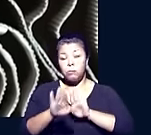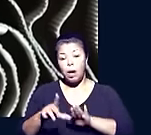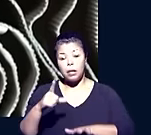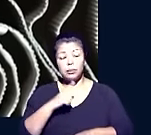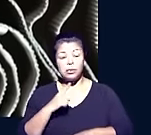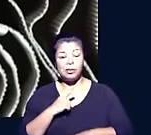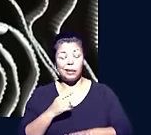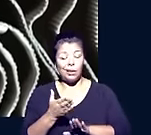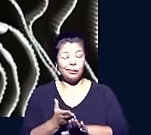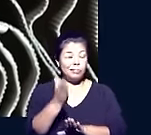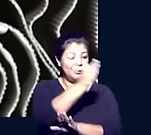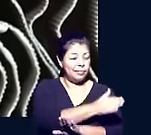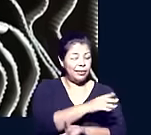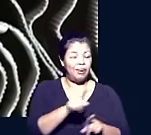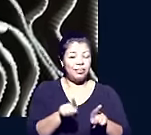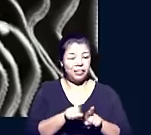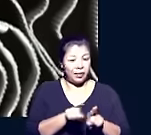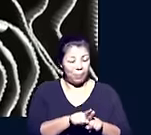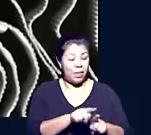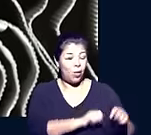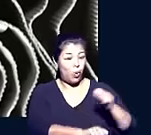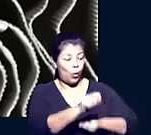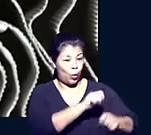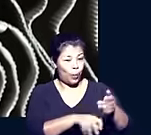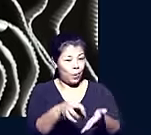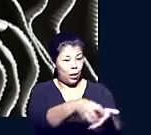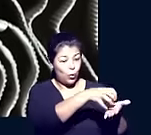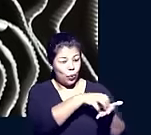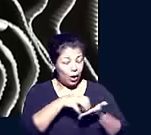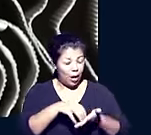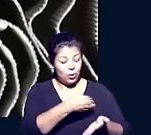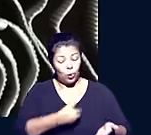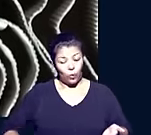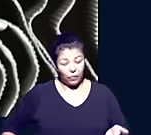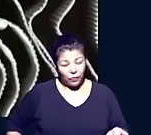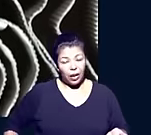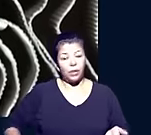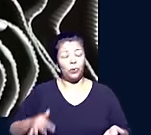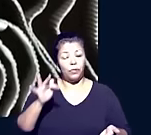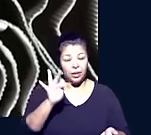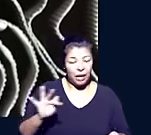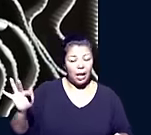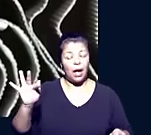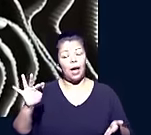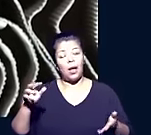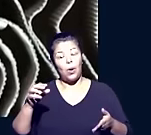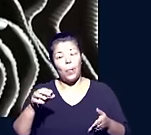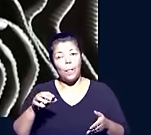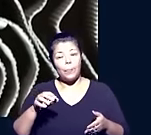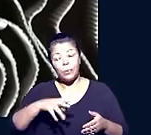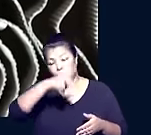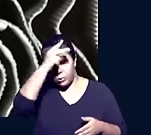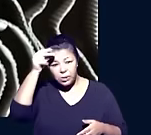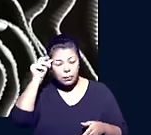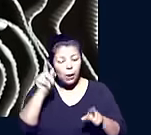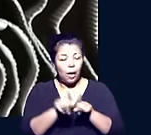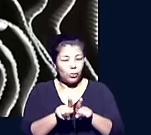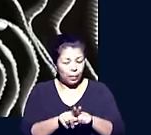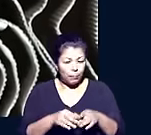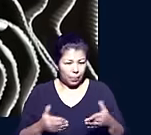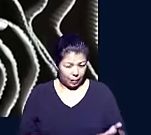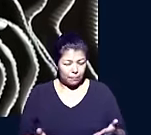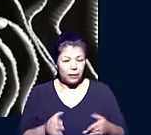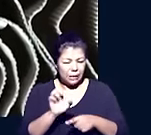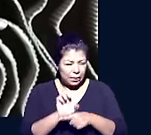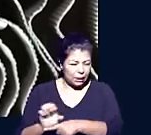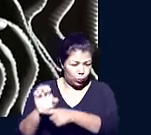vitais para ASC economias locais para governos estaduais municipais que dependem dessa discussão essa discussão não